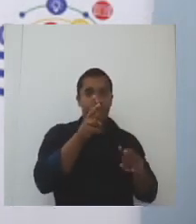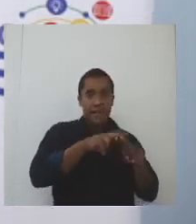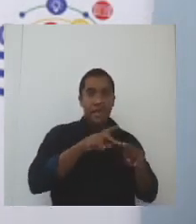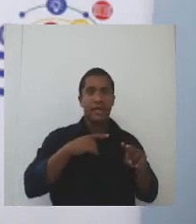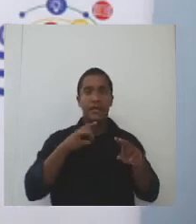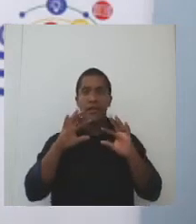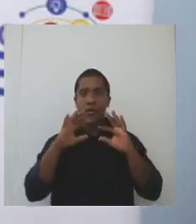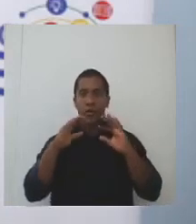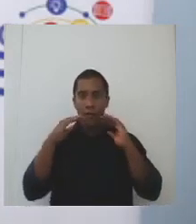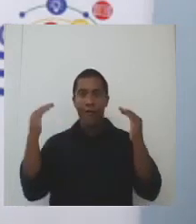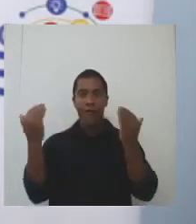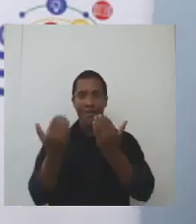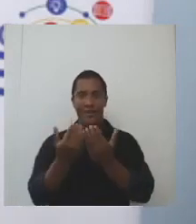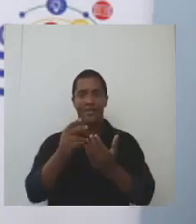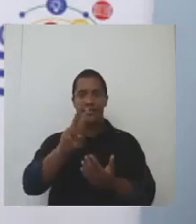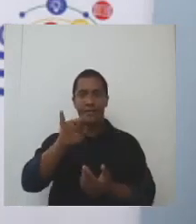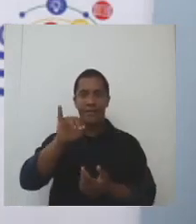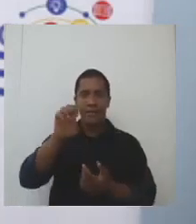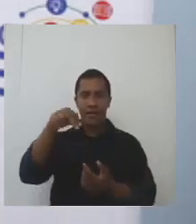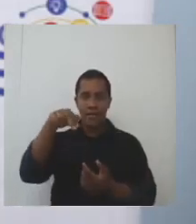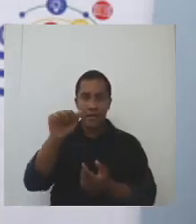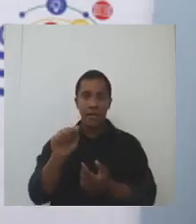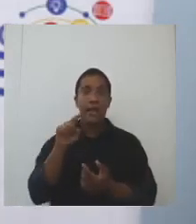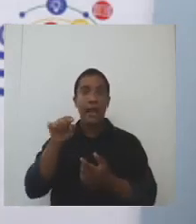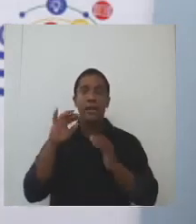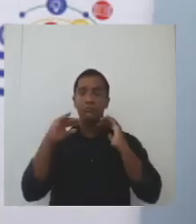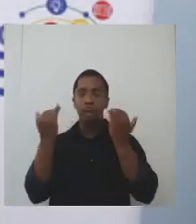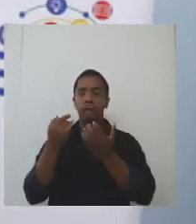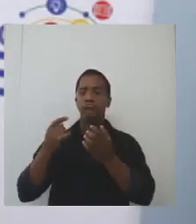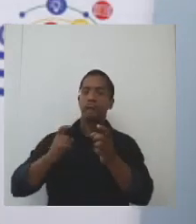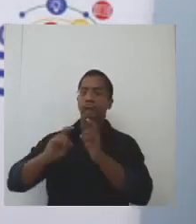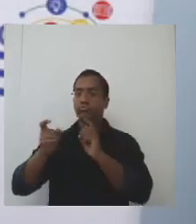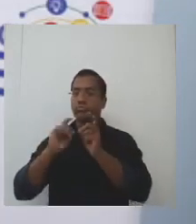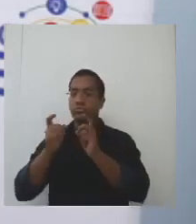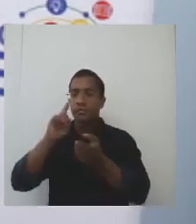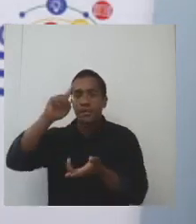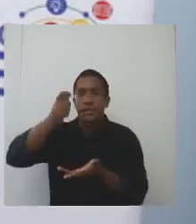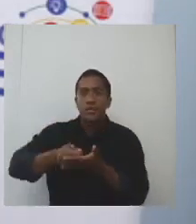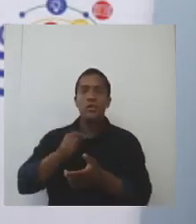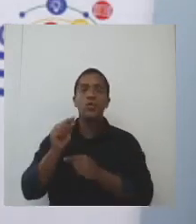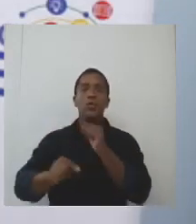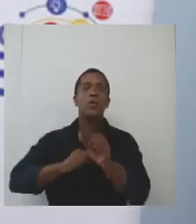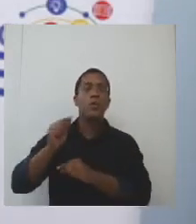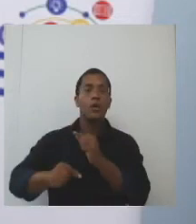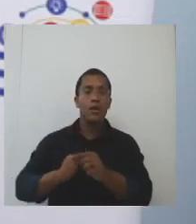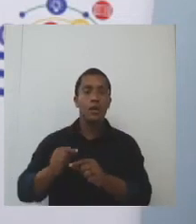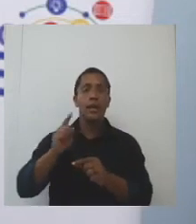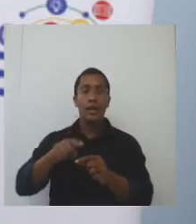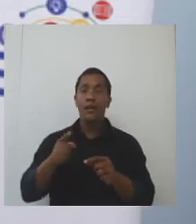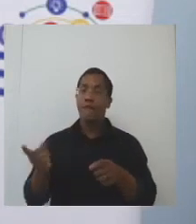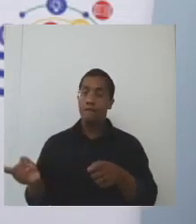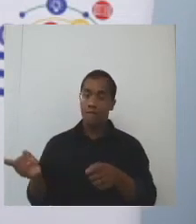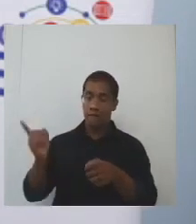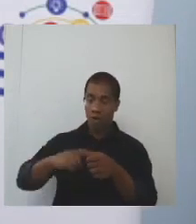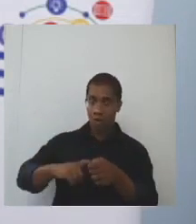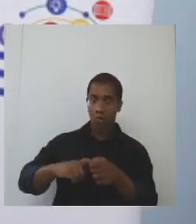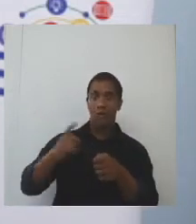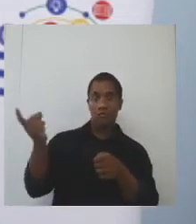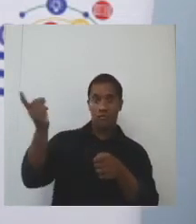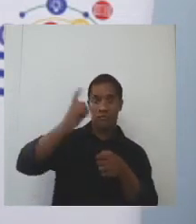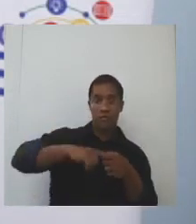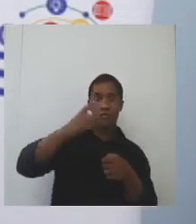em 1815, e o Congresso determinava o quê, pessoal? A volta das monarquias